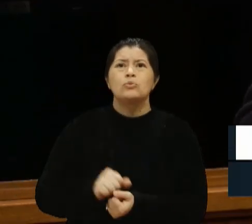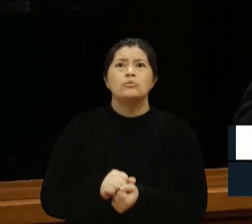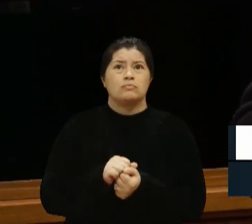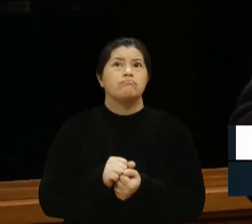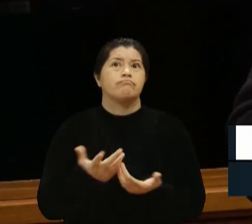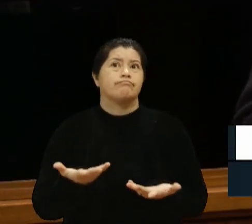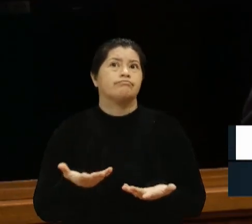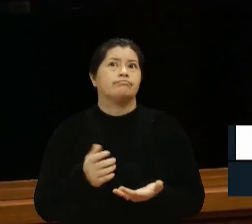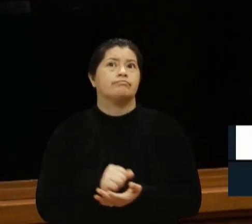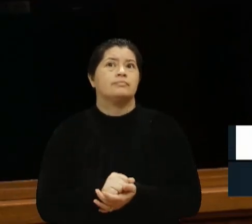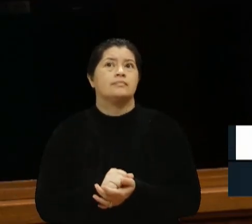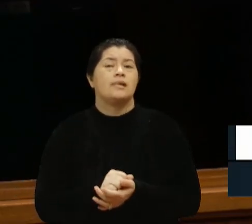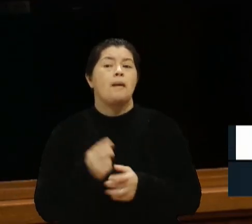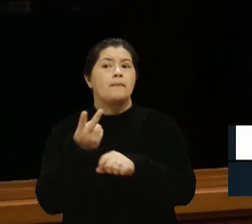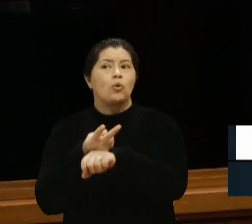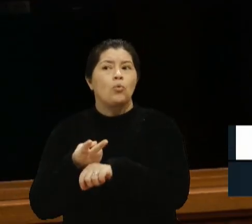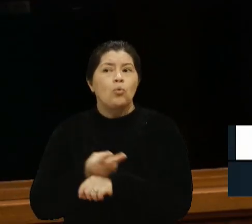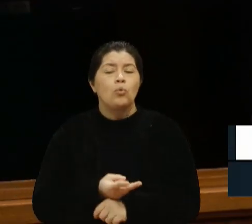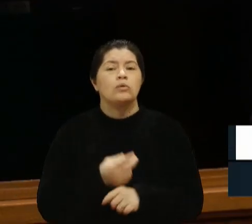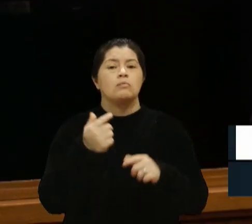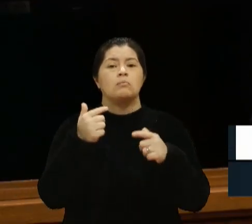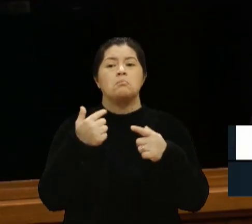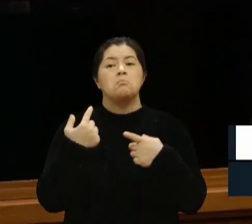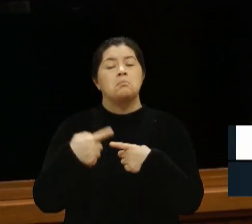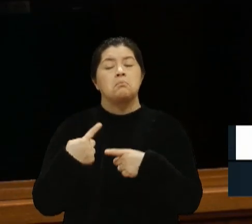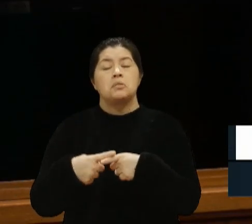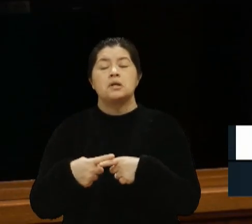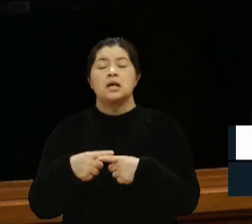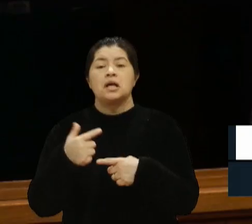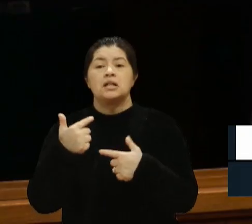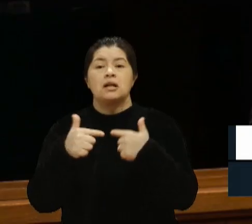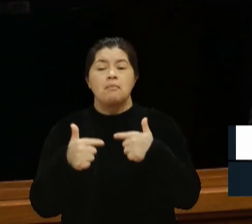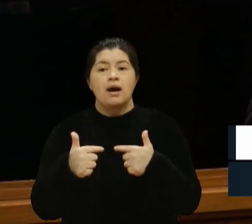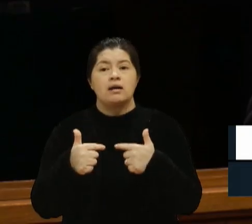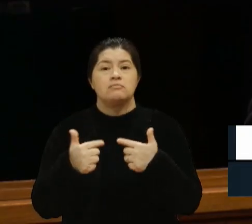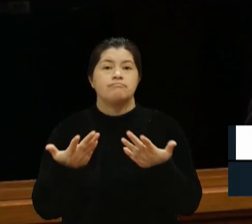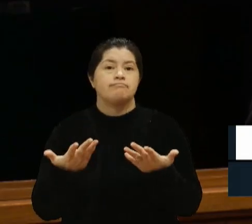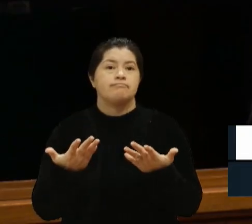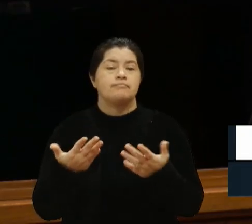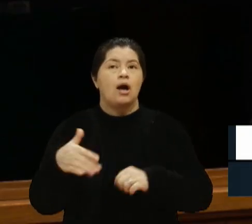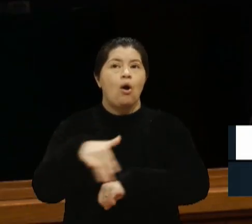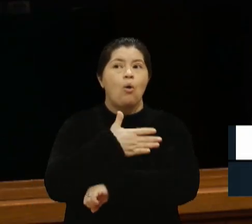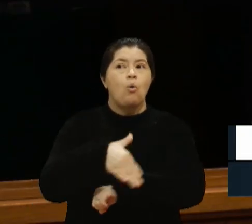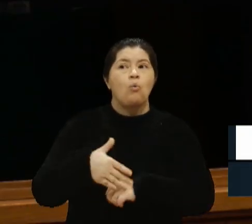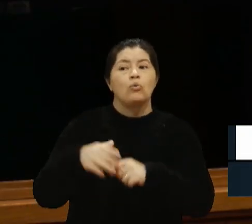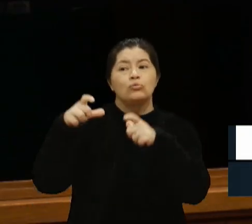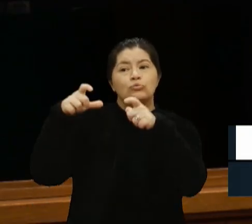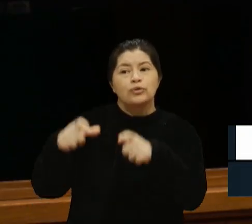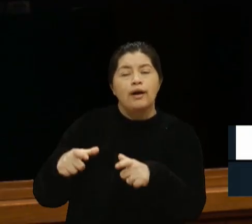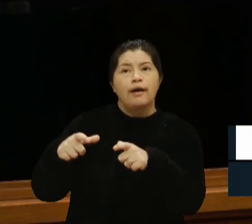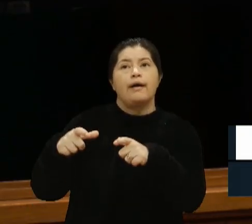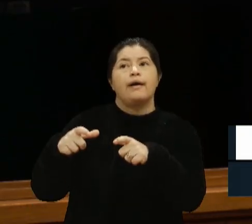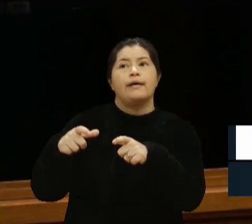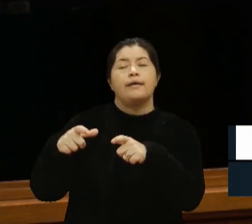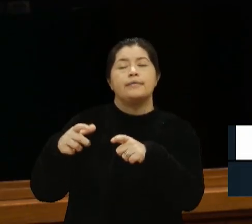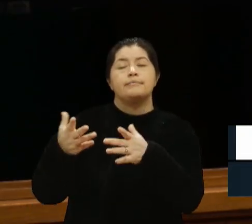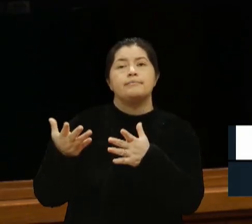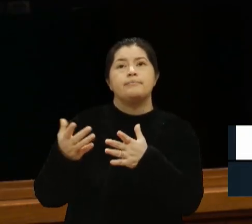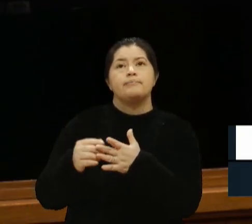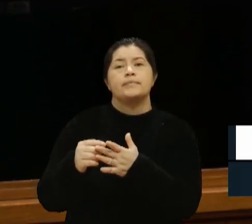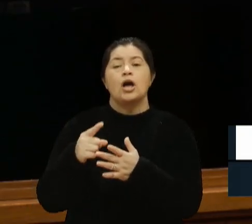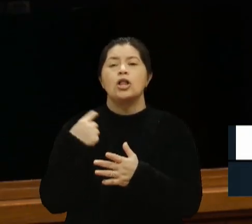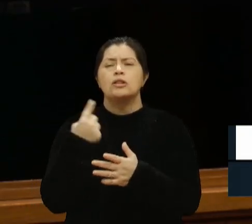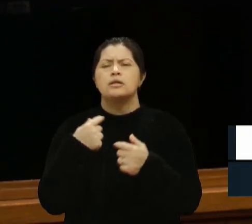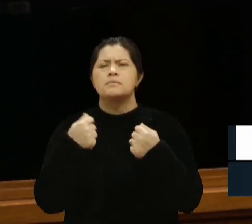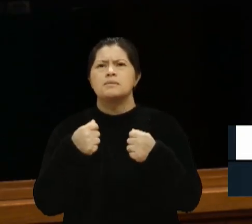referência que as pessoas buscam por conta do trabalho, e por óbvio Caxias acaba sendo, né, um local que as pessoas buscam. E nós